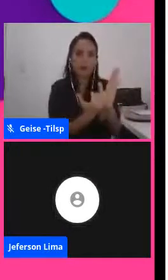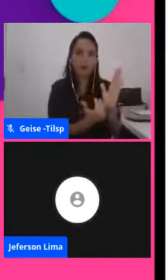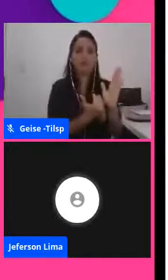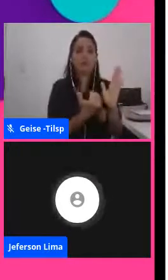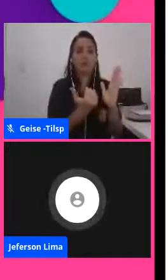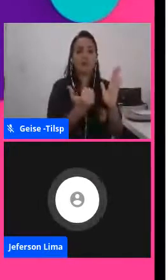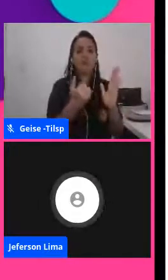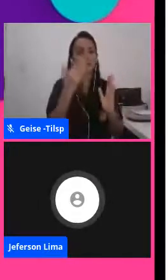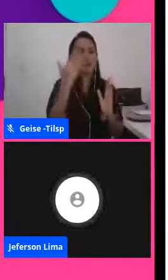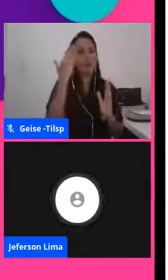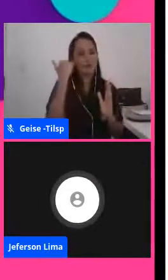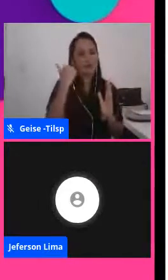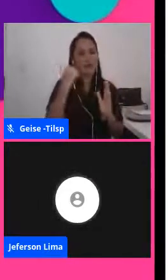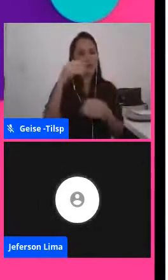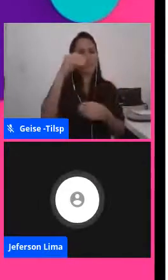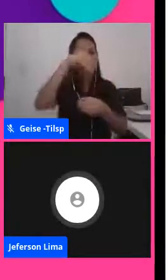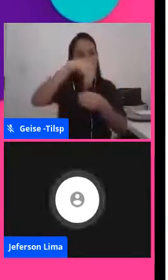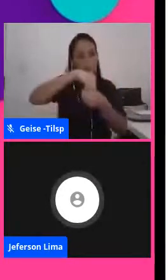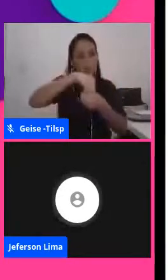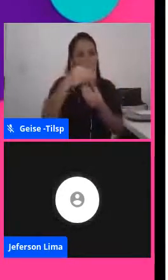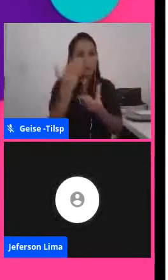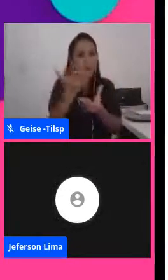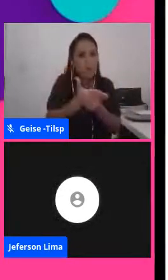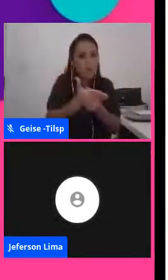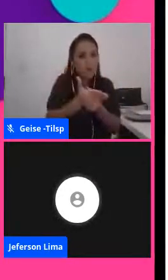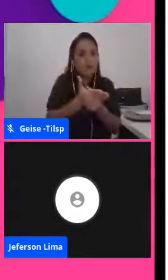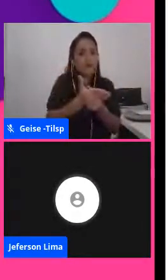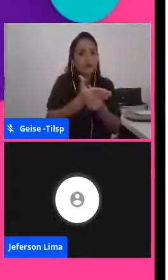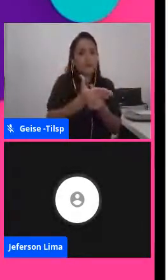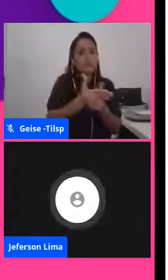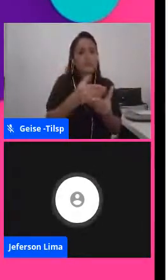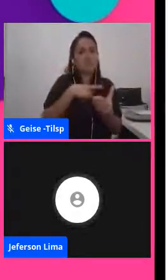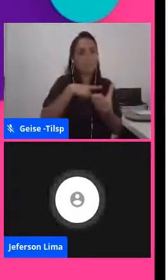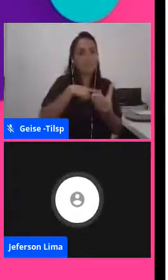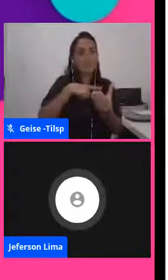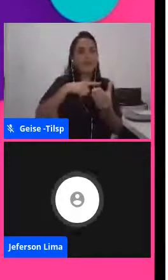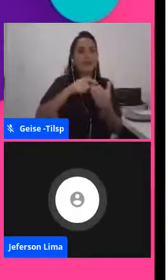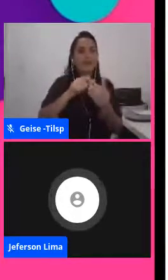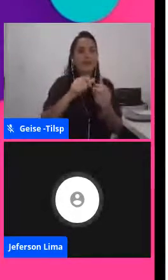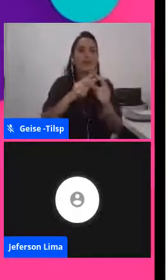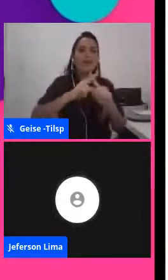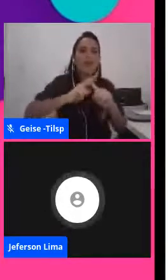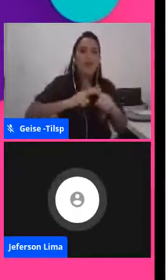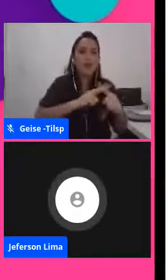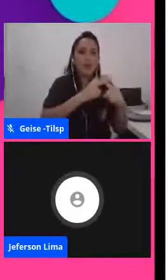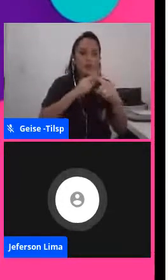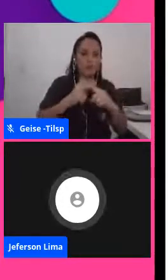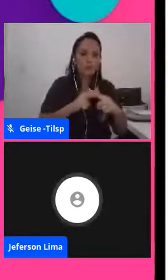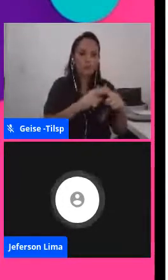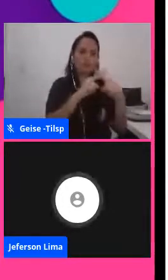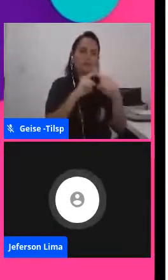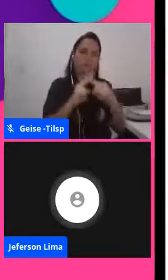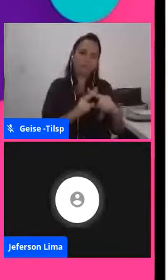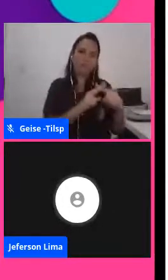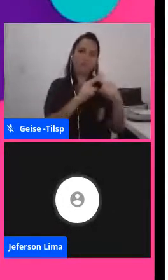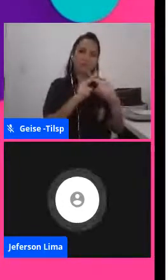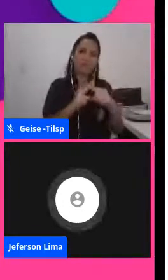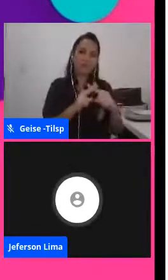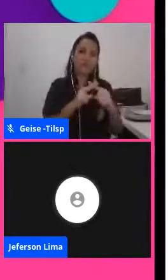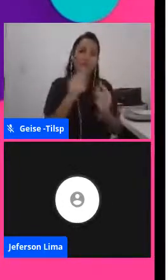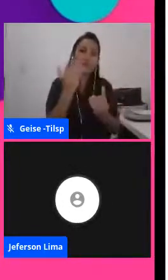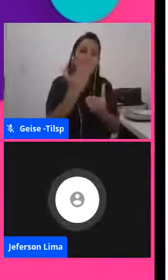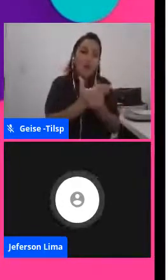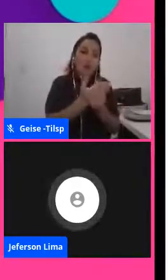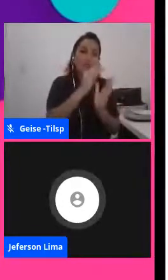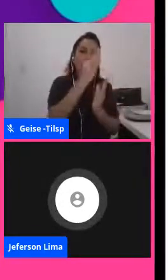platform.io.ino. E dentro desse arquivo ino de configurações, acho que é, bateu a dúvida agora aqui. Mas nesse arquivo de configuração, que é o arquivo de